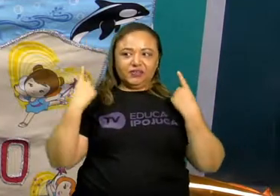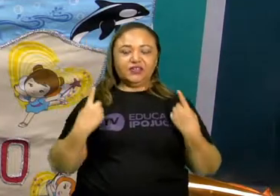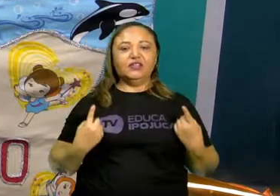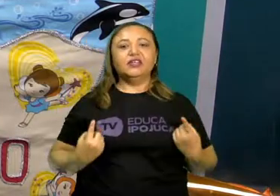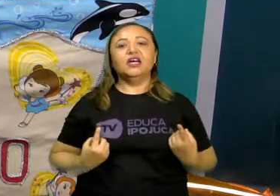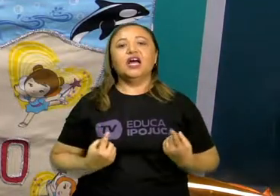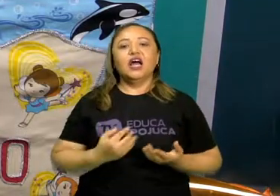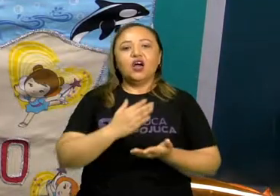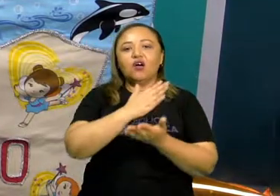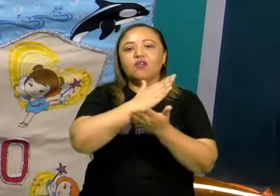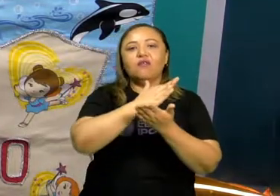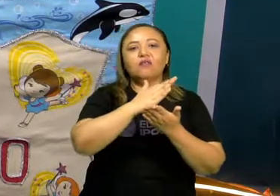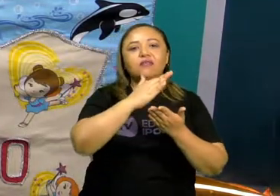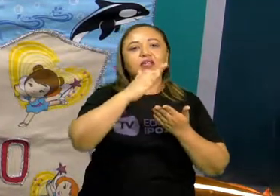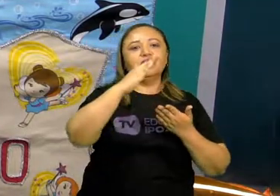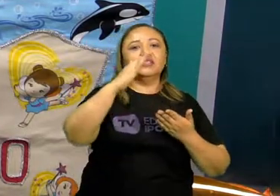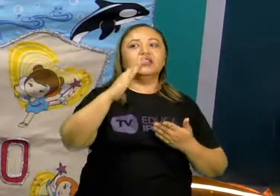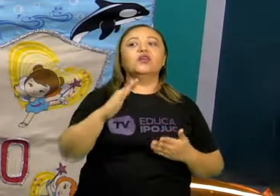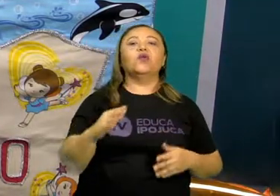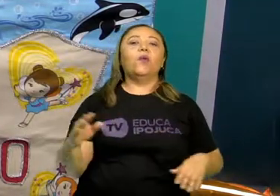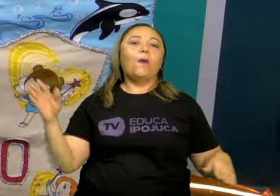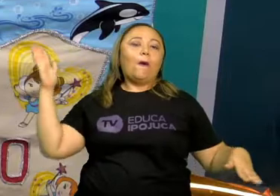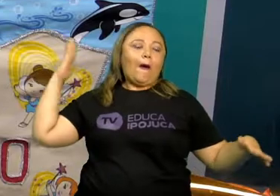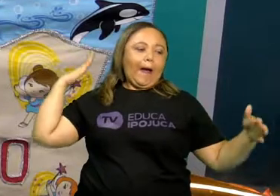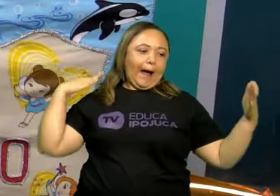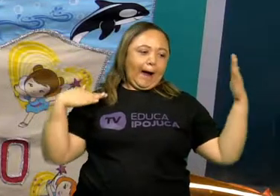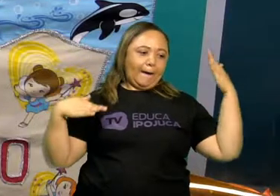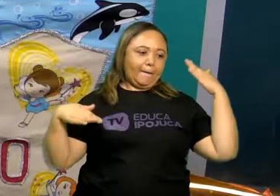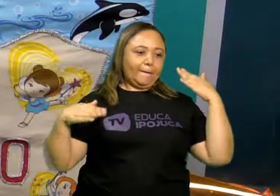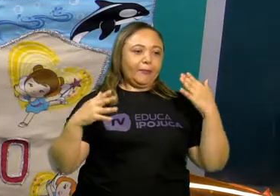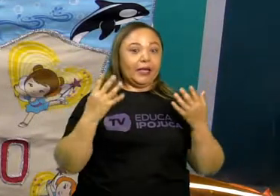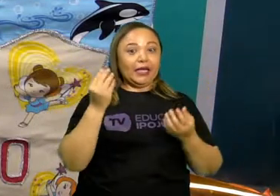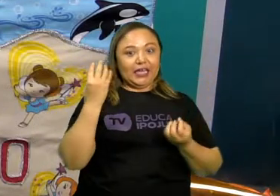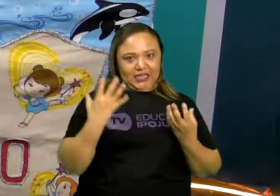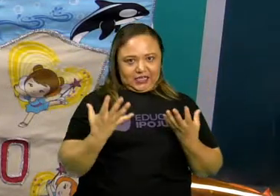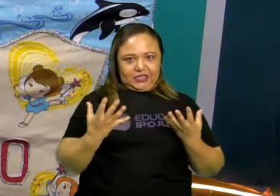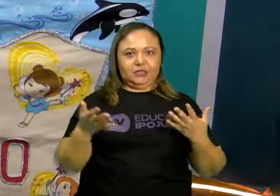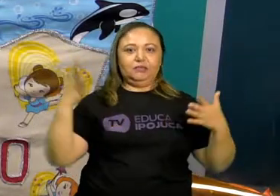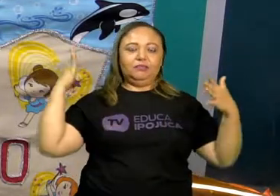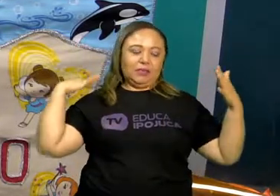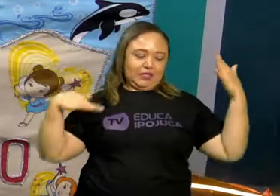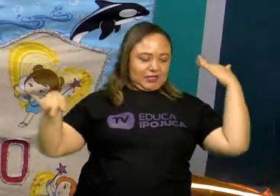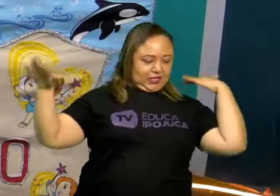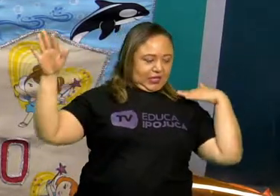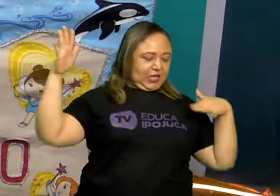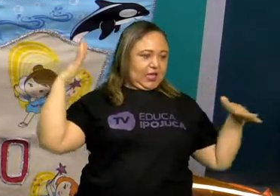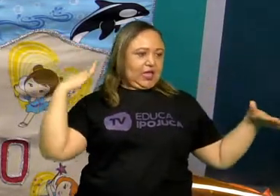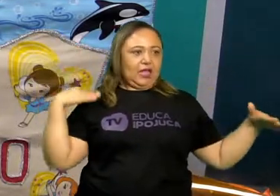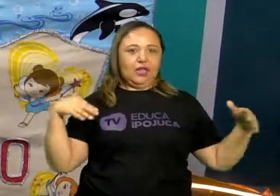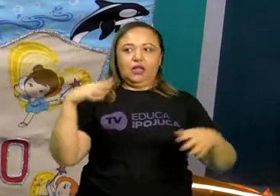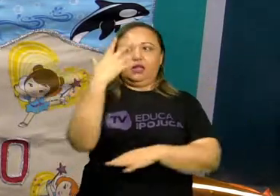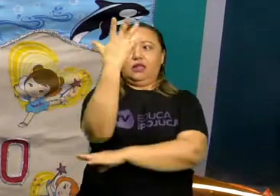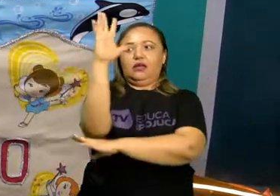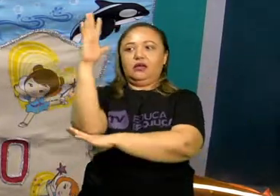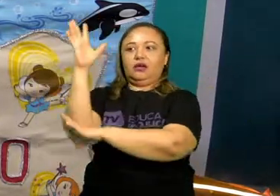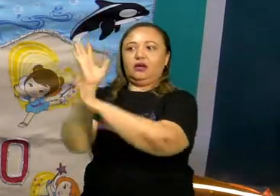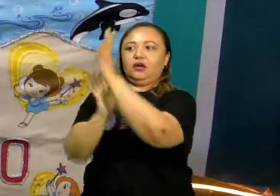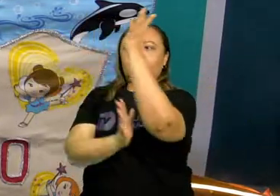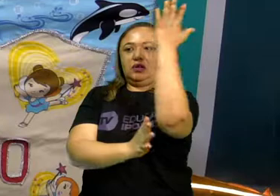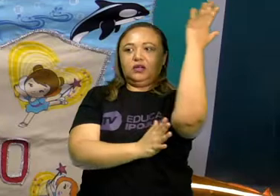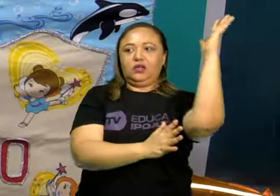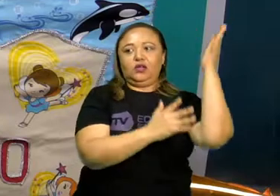resolveu, criançada, passear na floresta. O que que uma pessoa vai fazer numa